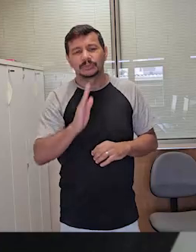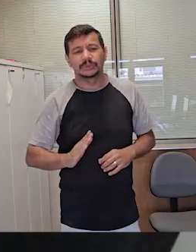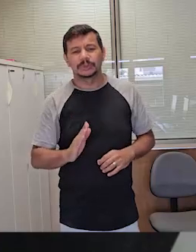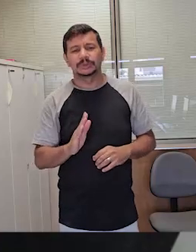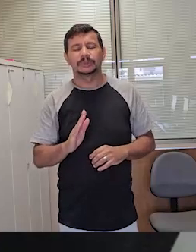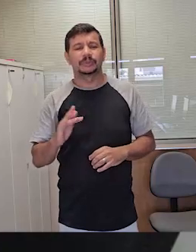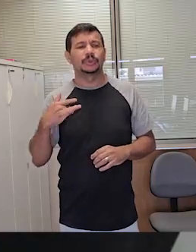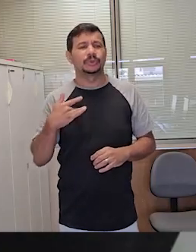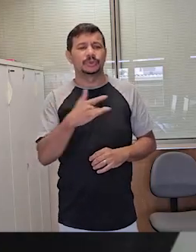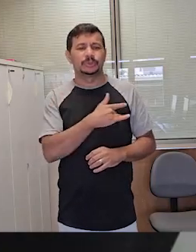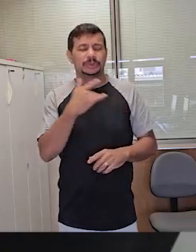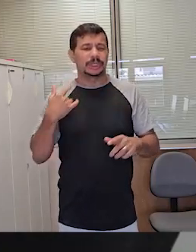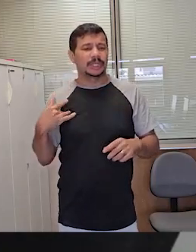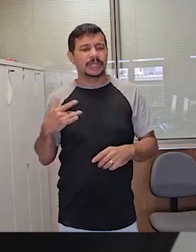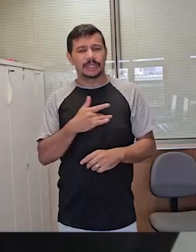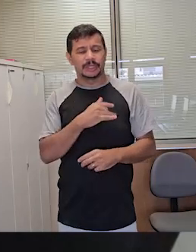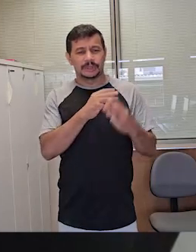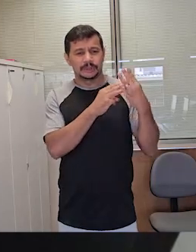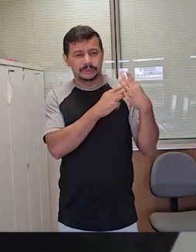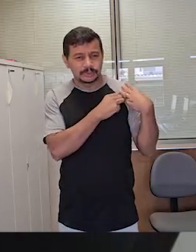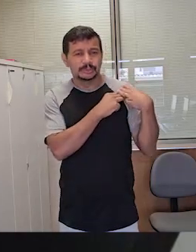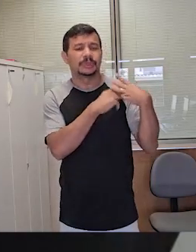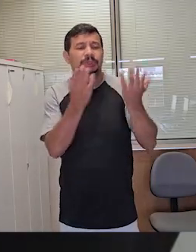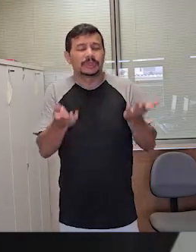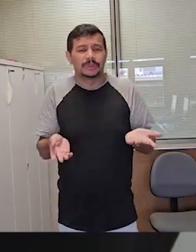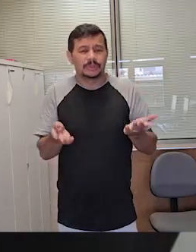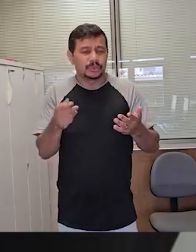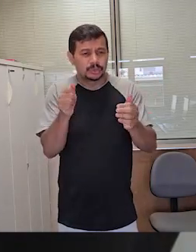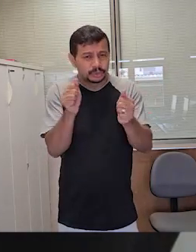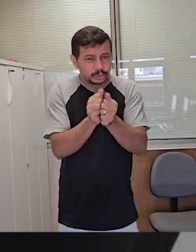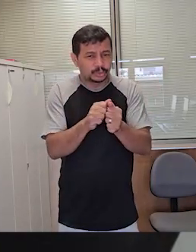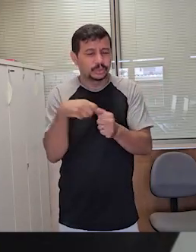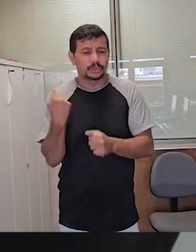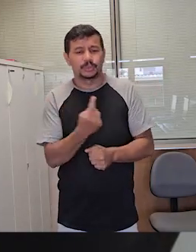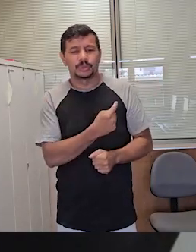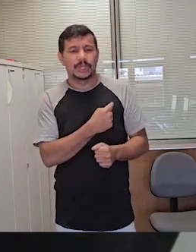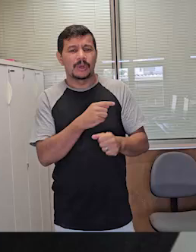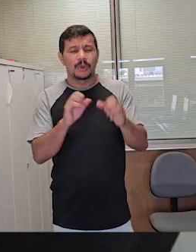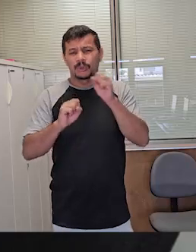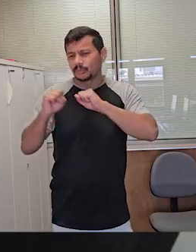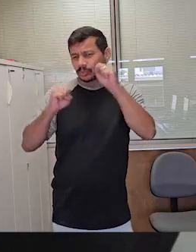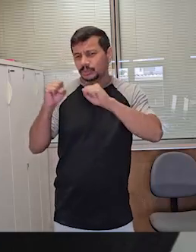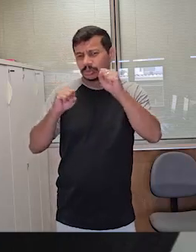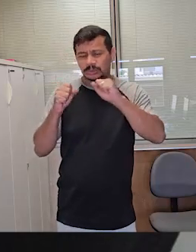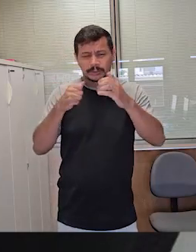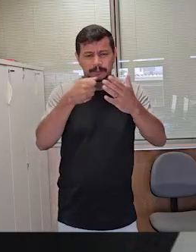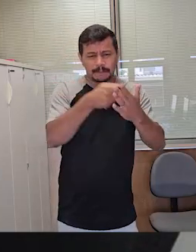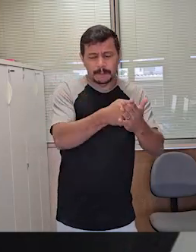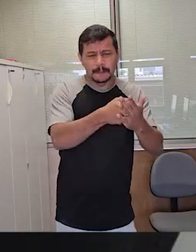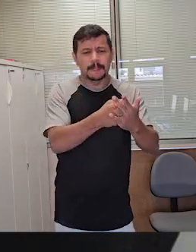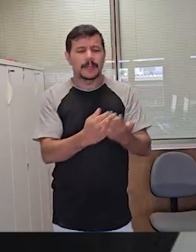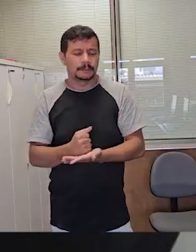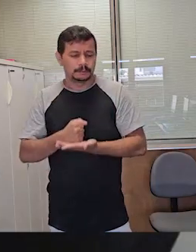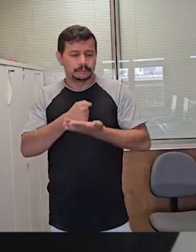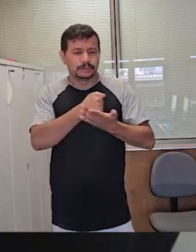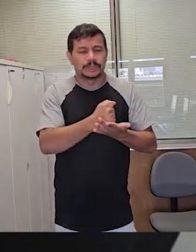claro, no Ministério da Saúde, com a nossa participação efetiva, para poder fazer essa demanda das fábricas chegar também na ponta,